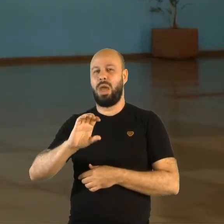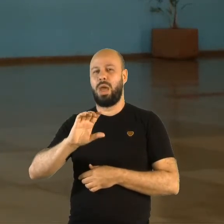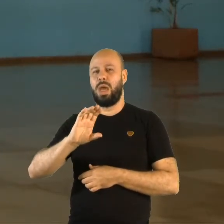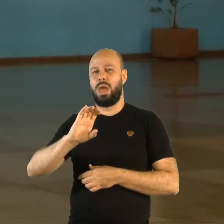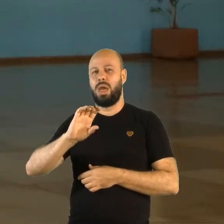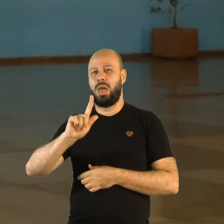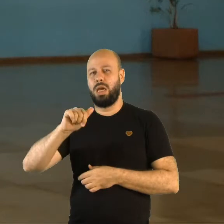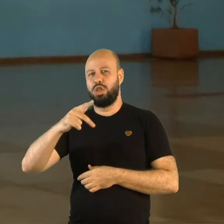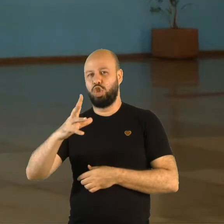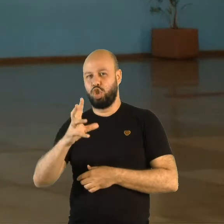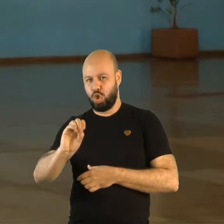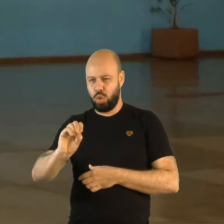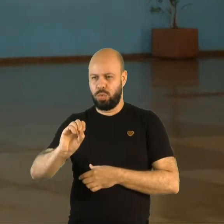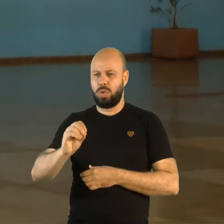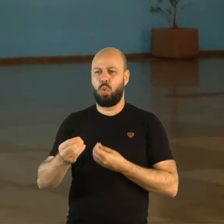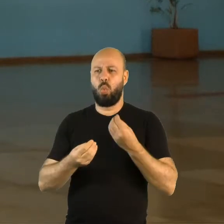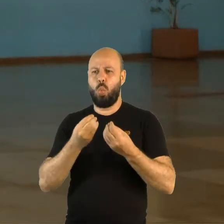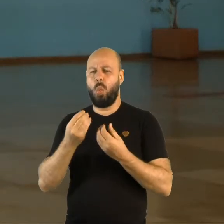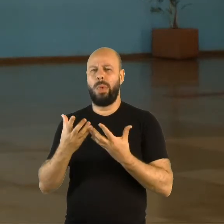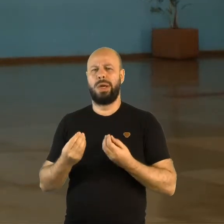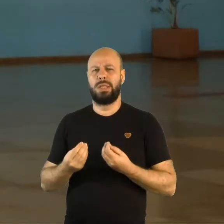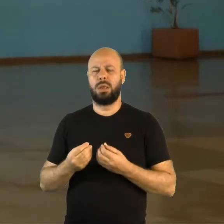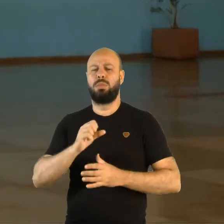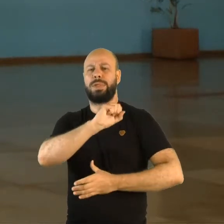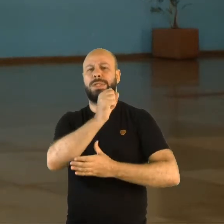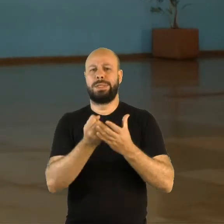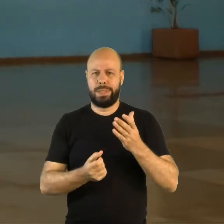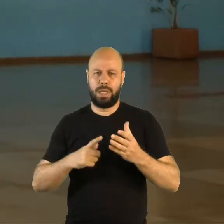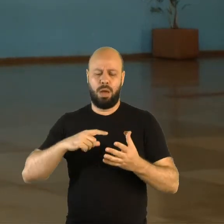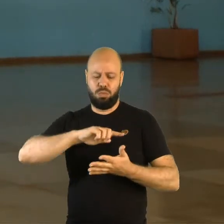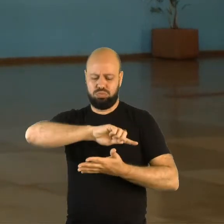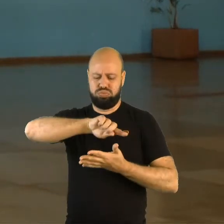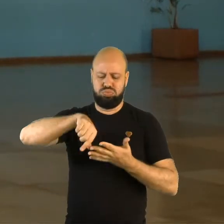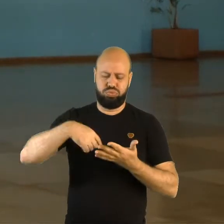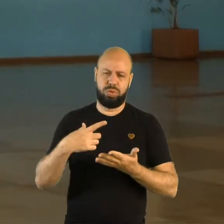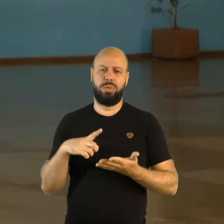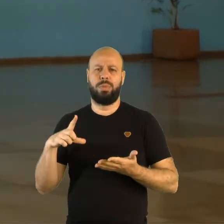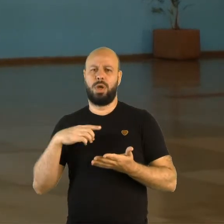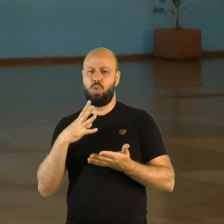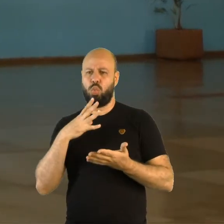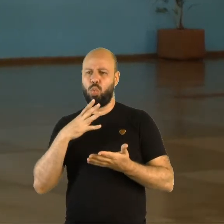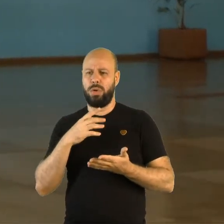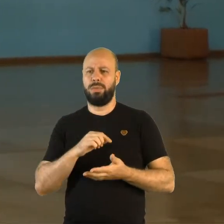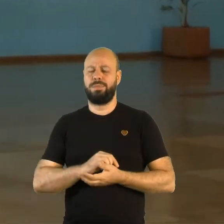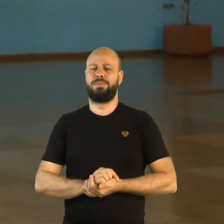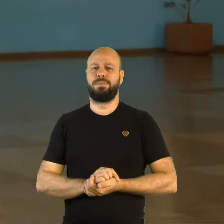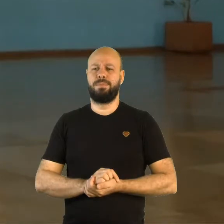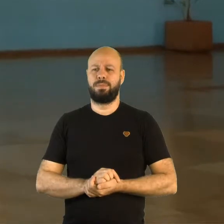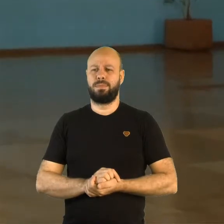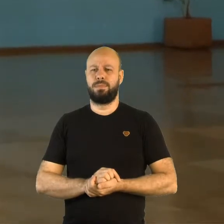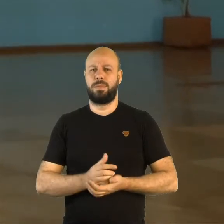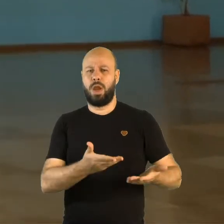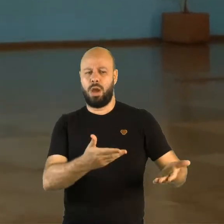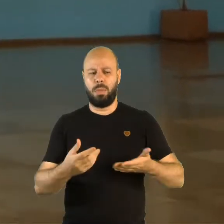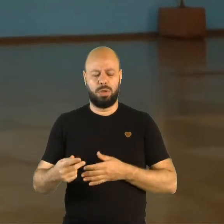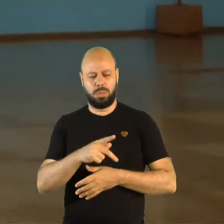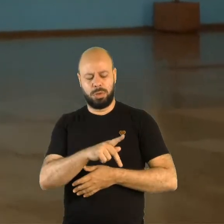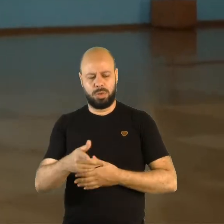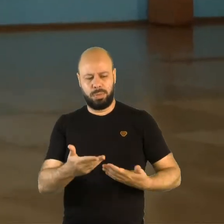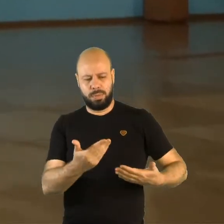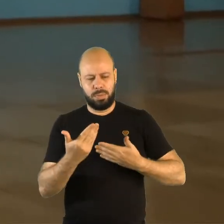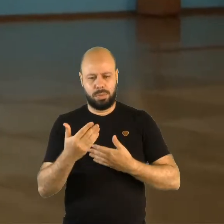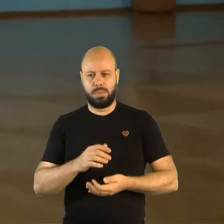de basquete agora nós vamos conhecer um pouquinho desses passes para dar andamento a nossa aula no seu Roberto por